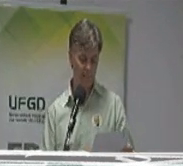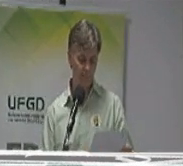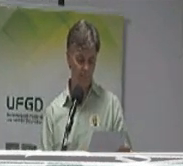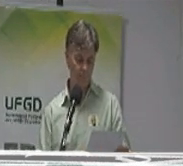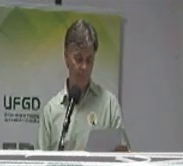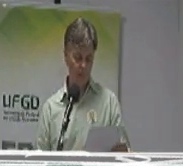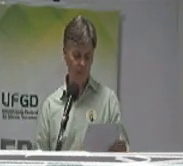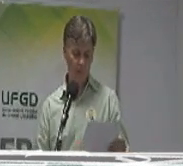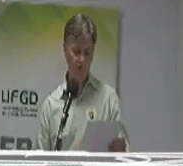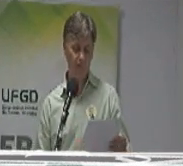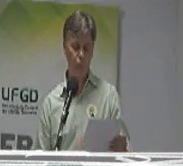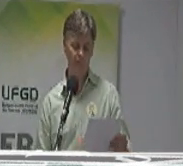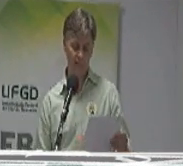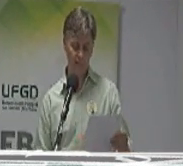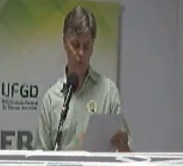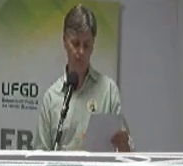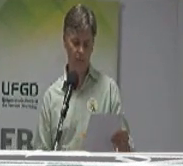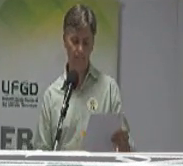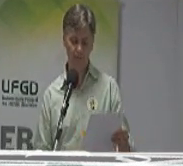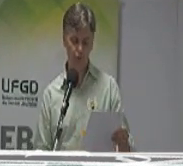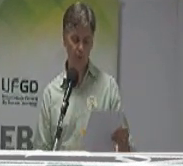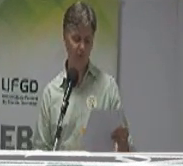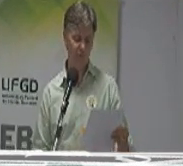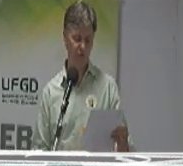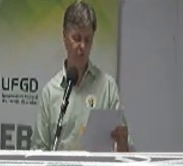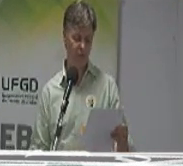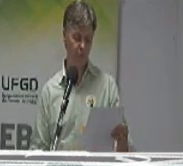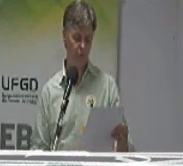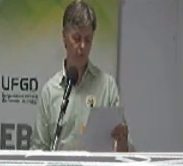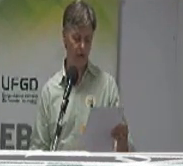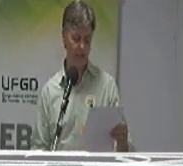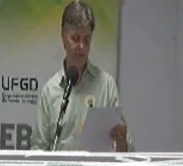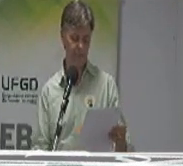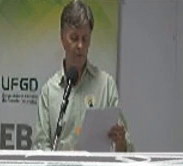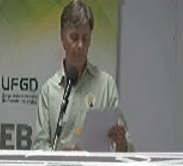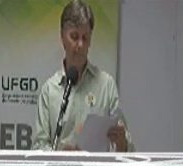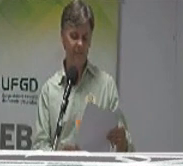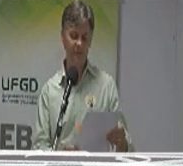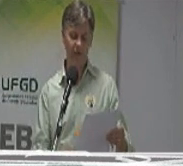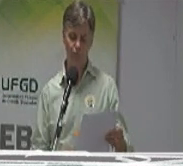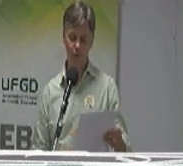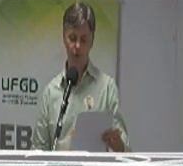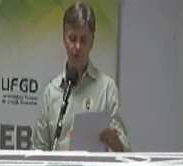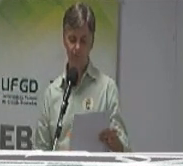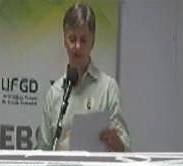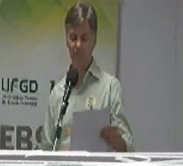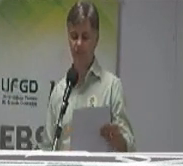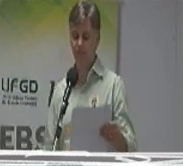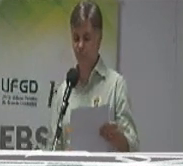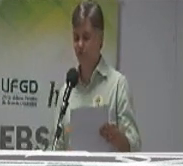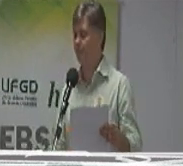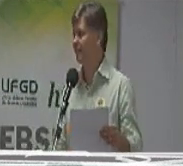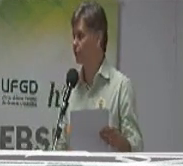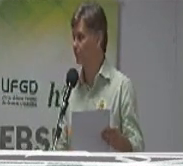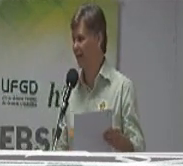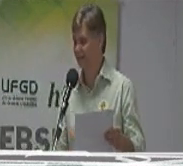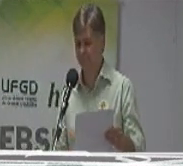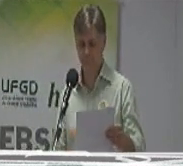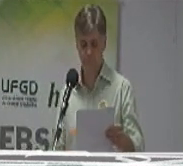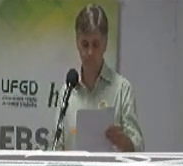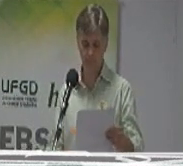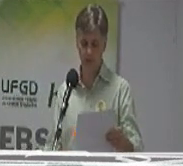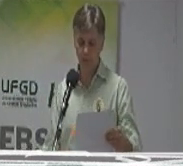diversidade não se resume a isso. Há pessoas vindas de diversos lugares, basta andar nos corredores para percebermos os diferentes